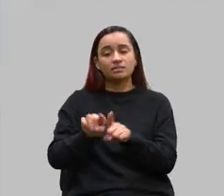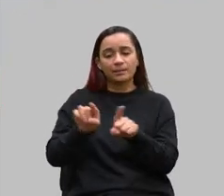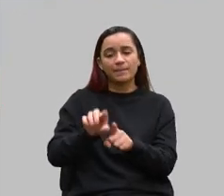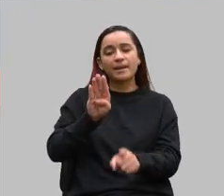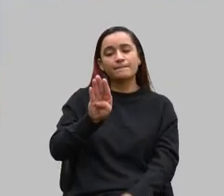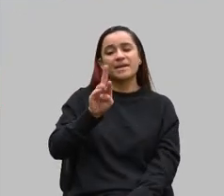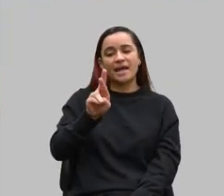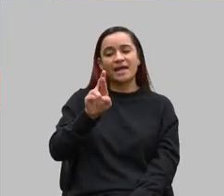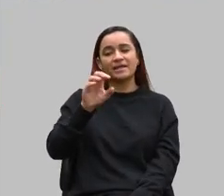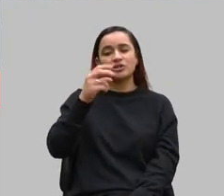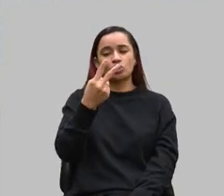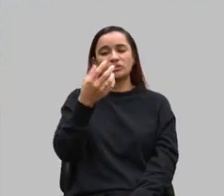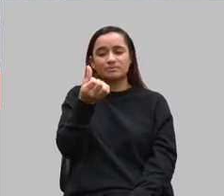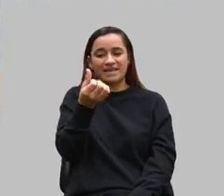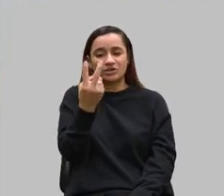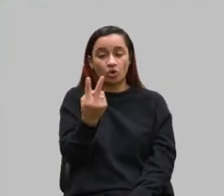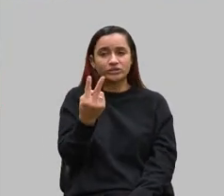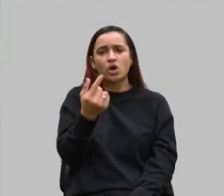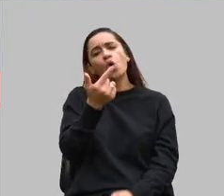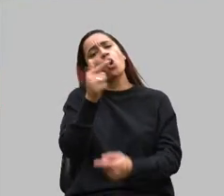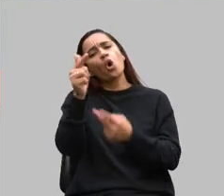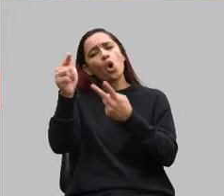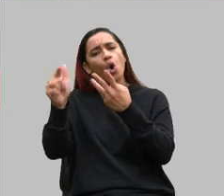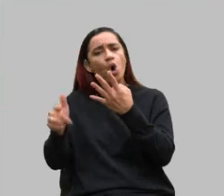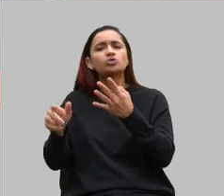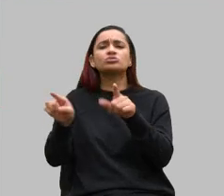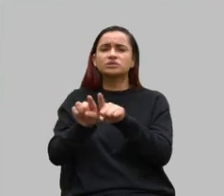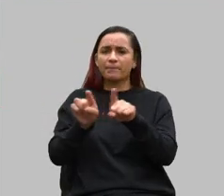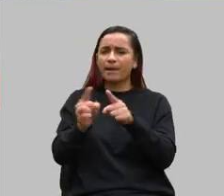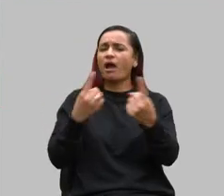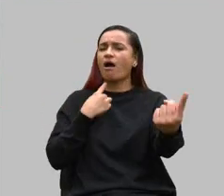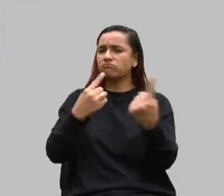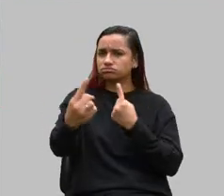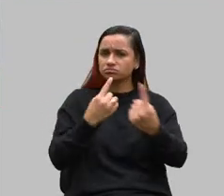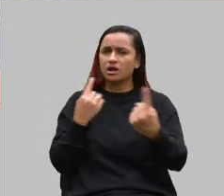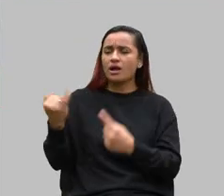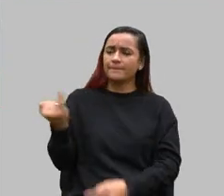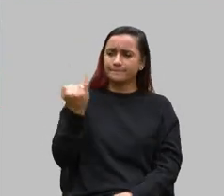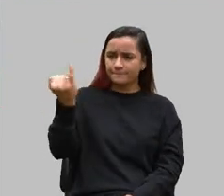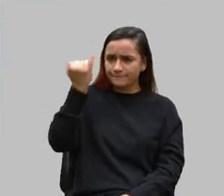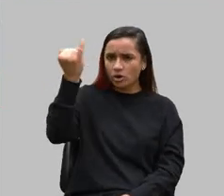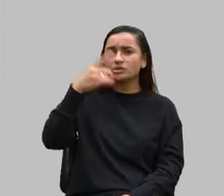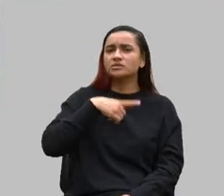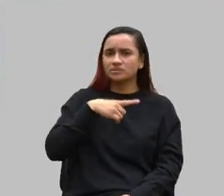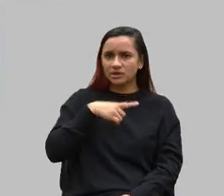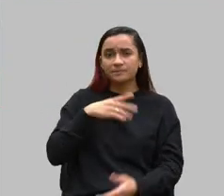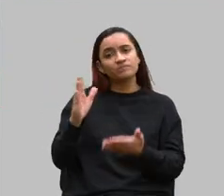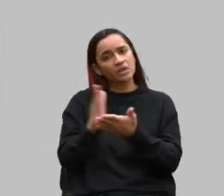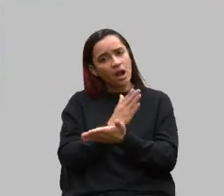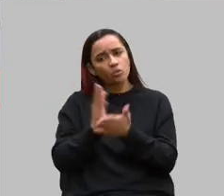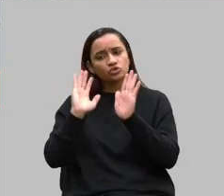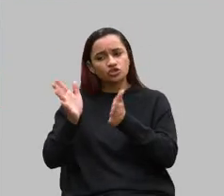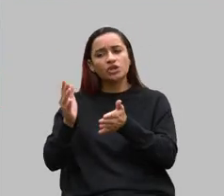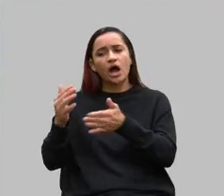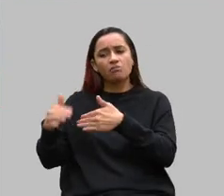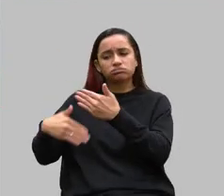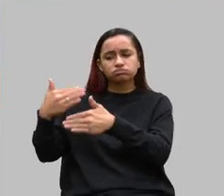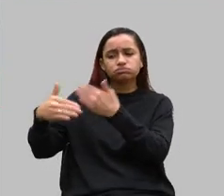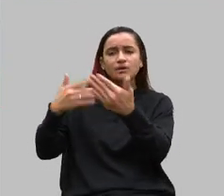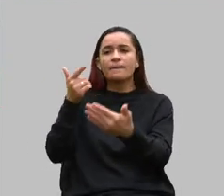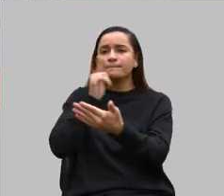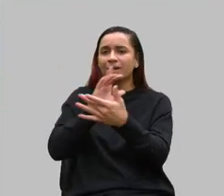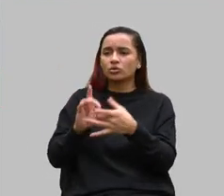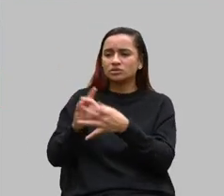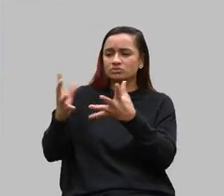grande importância o próprio diretor Guilherme tel citou alguns que que estão em andamento para para ser concedidos